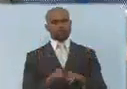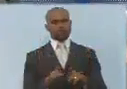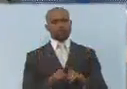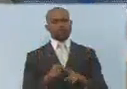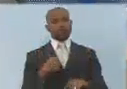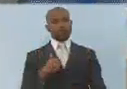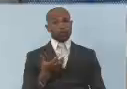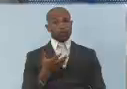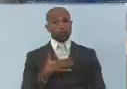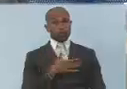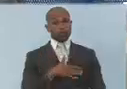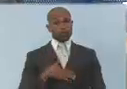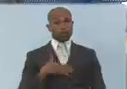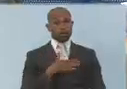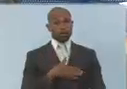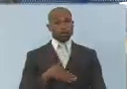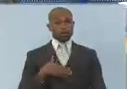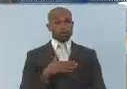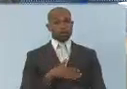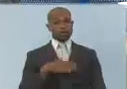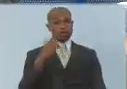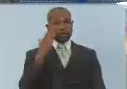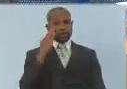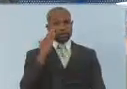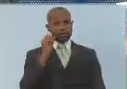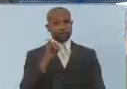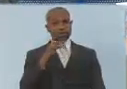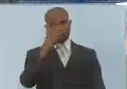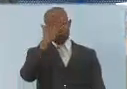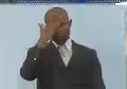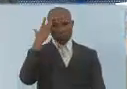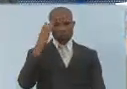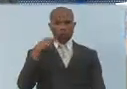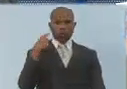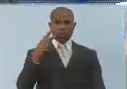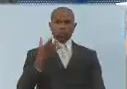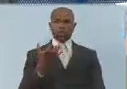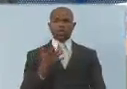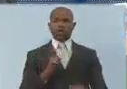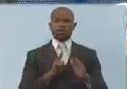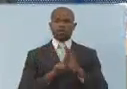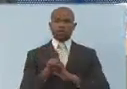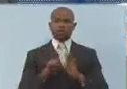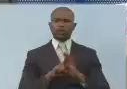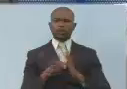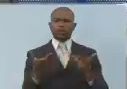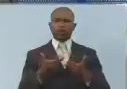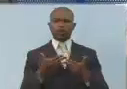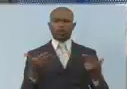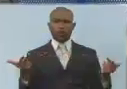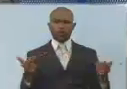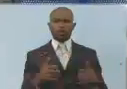Gostaria de saber se alguém, algum vereador, gostaria de fazer uso da palavra.